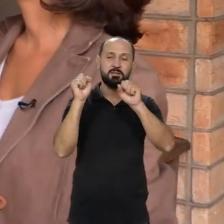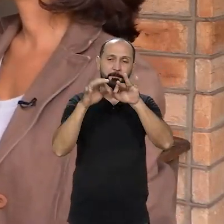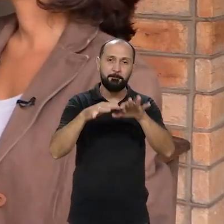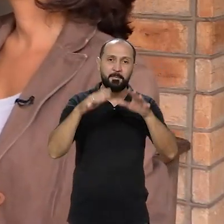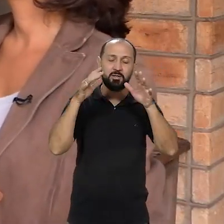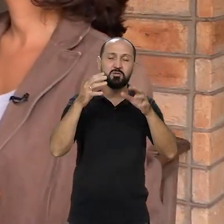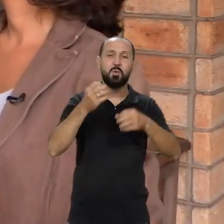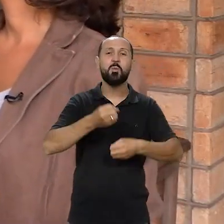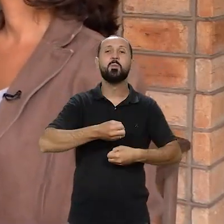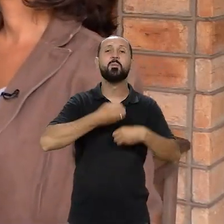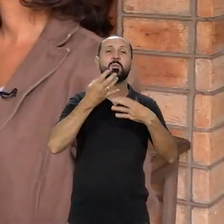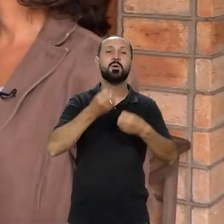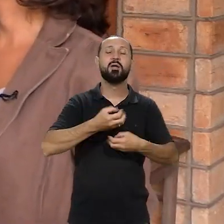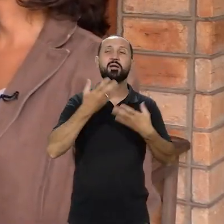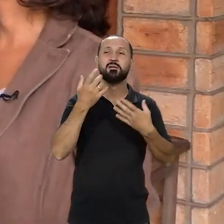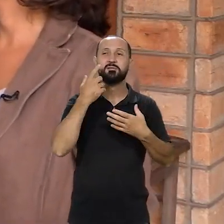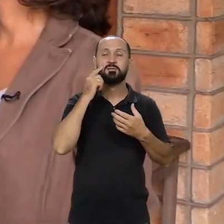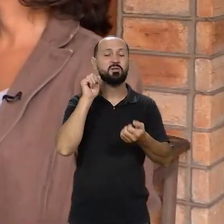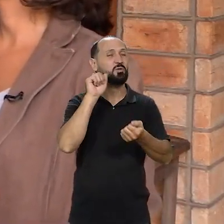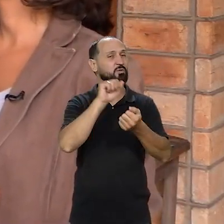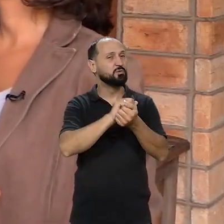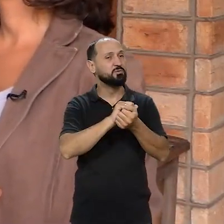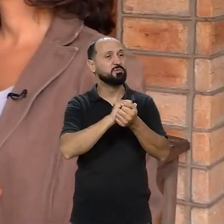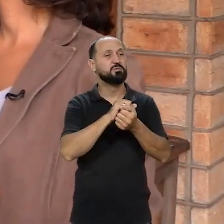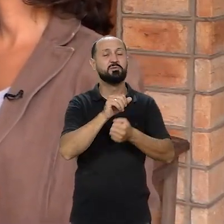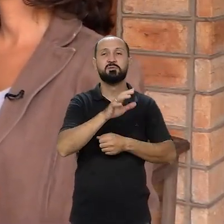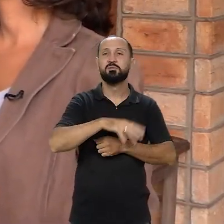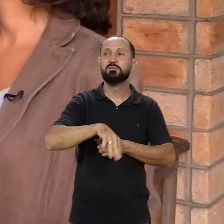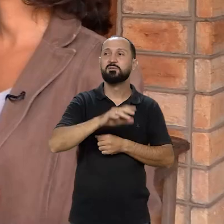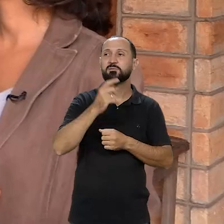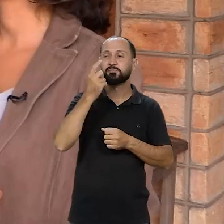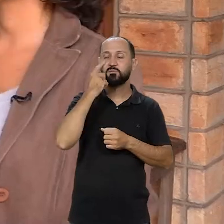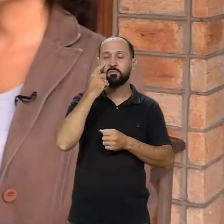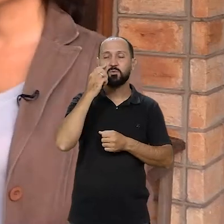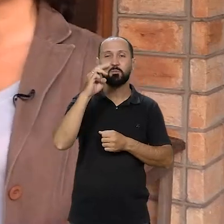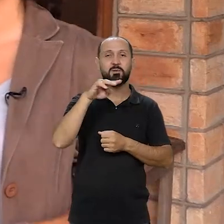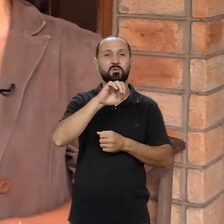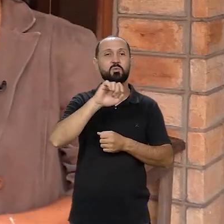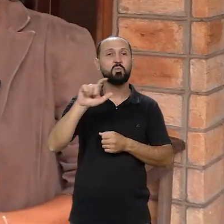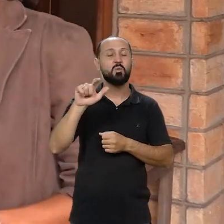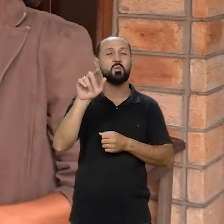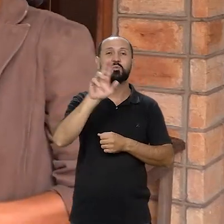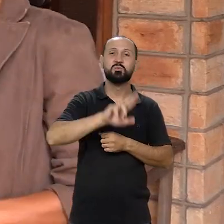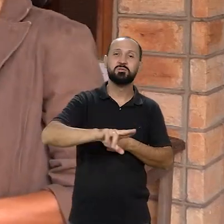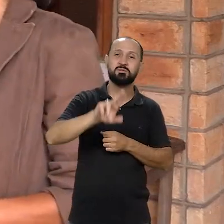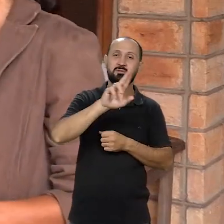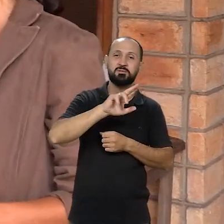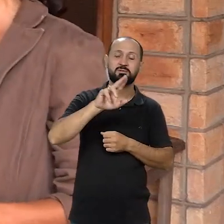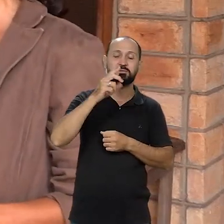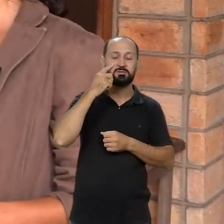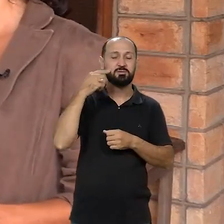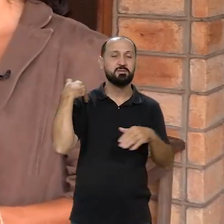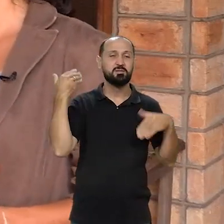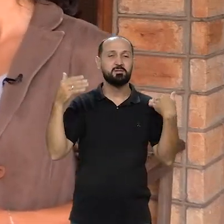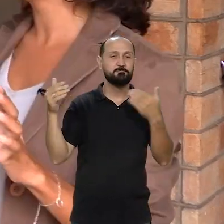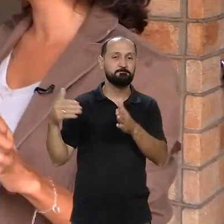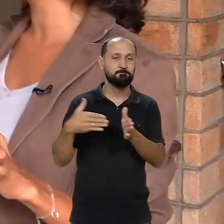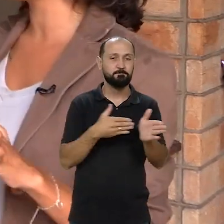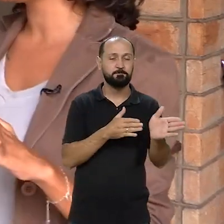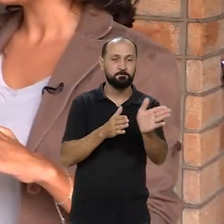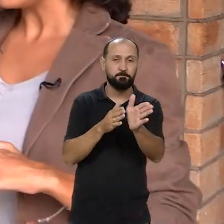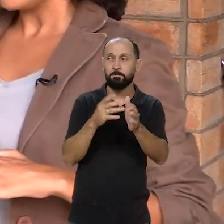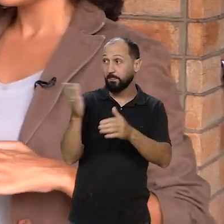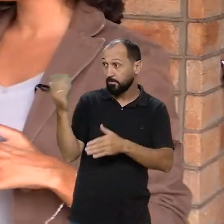dessa mágica poética que é estar mergulhando no universo do Manuel de Barros através desse tour.